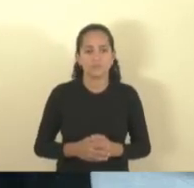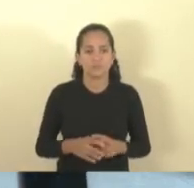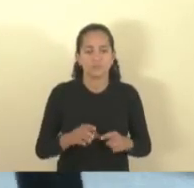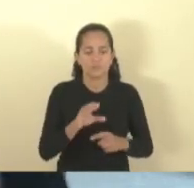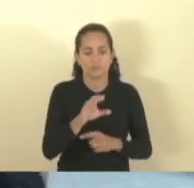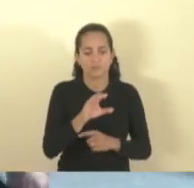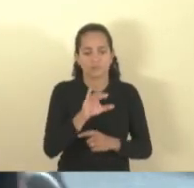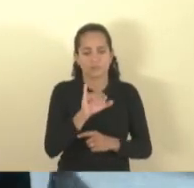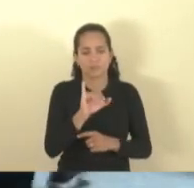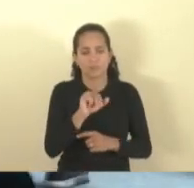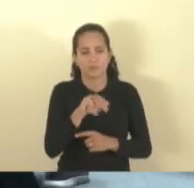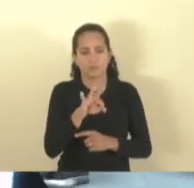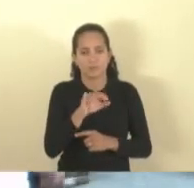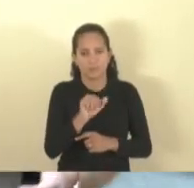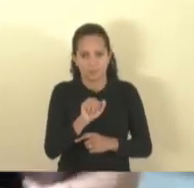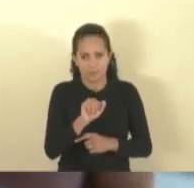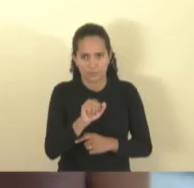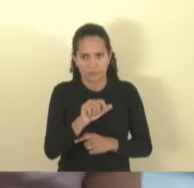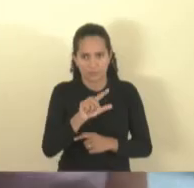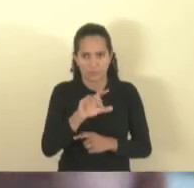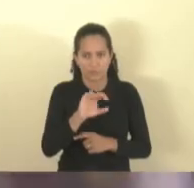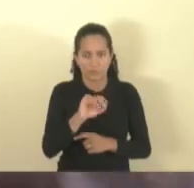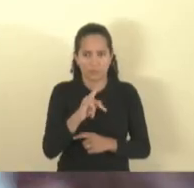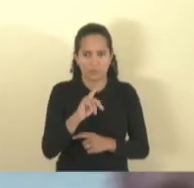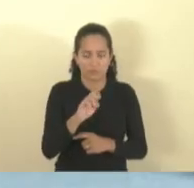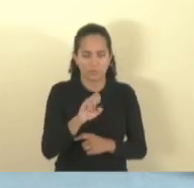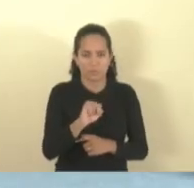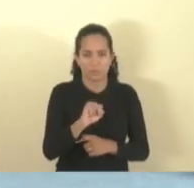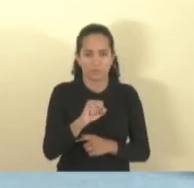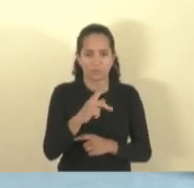Cíntia Lopes Pessoa de Miranda.